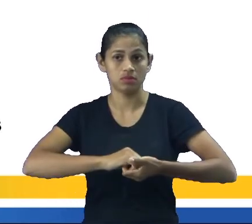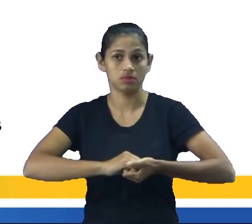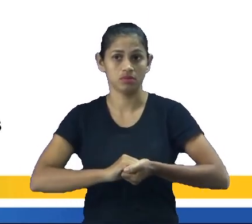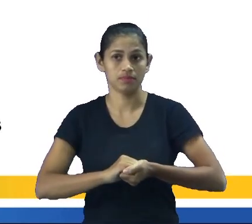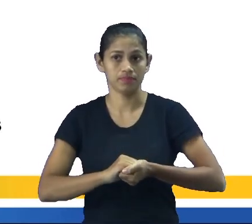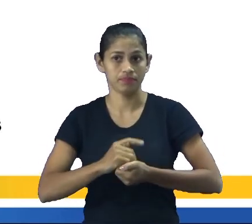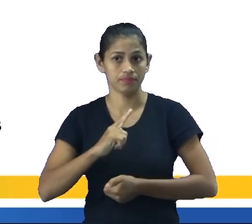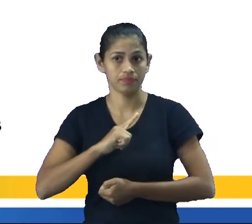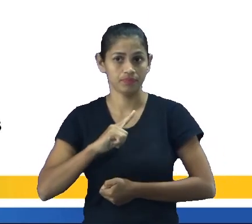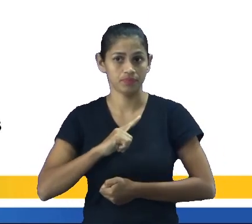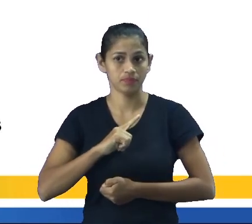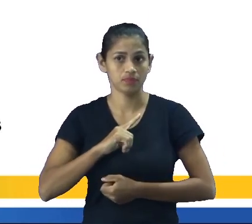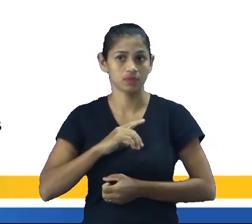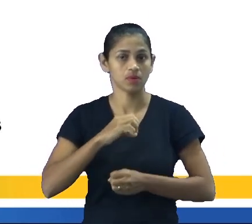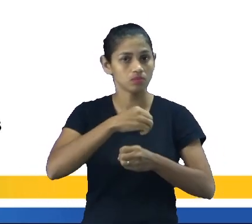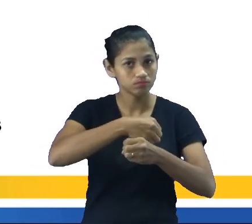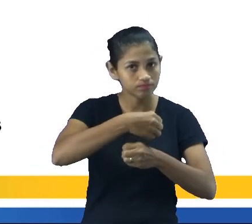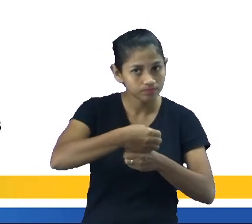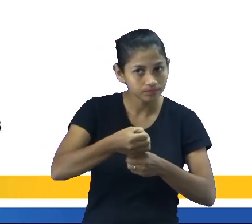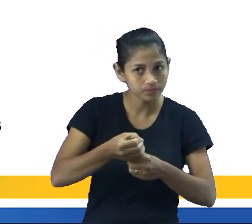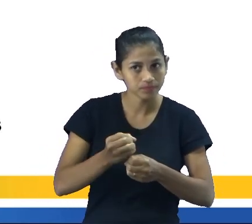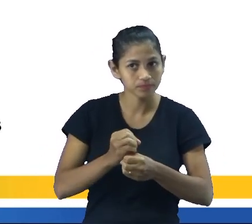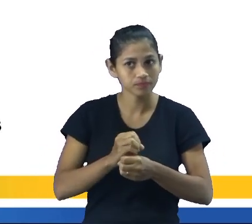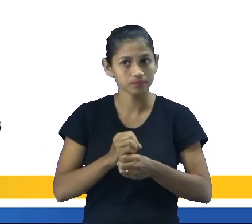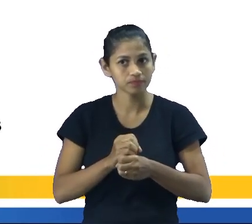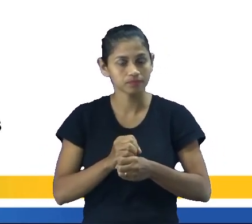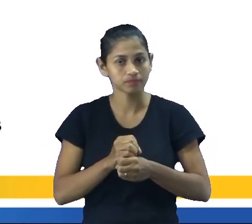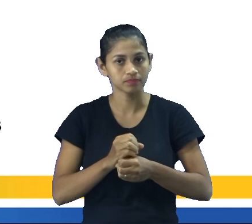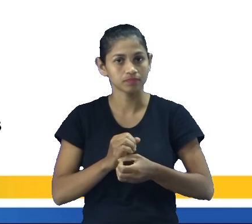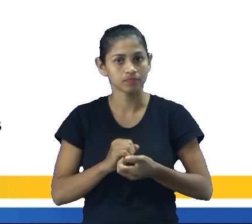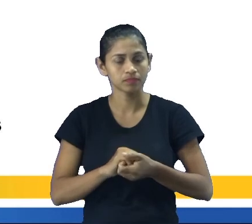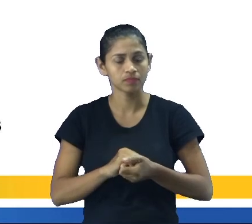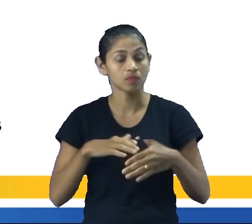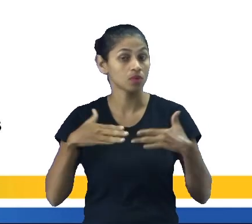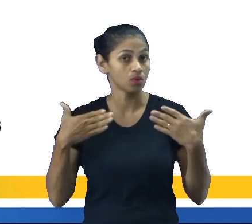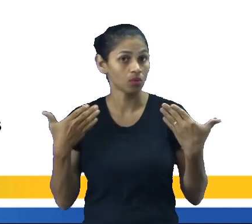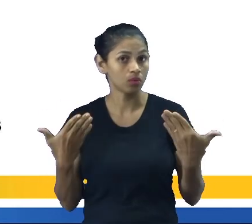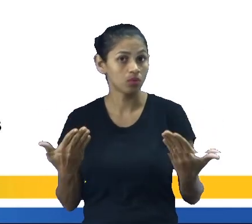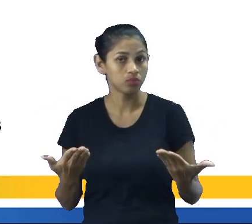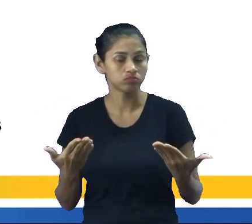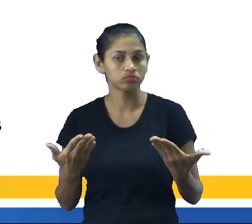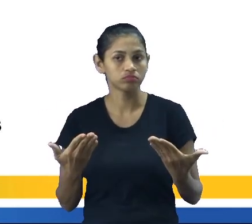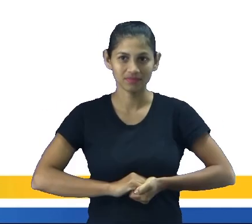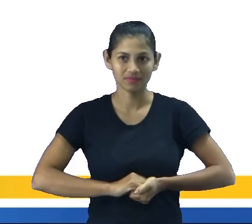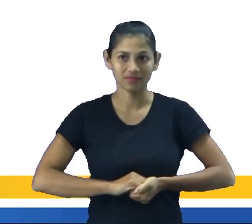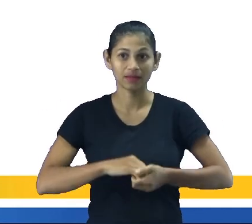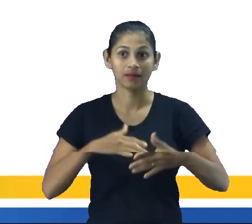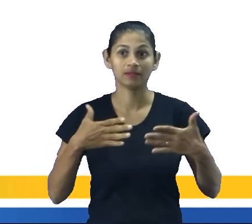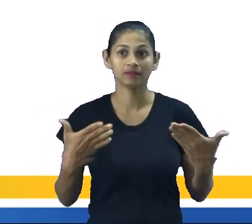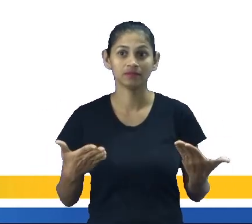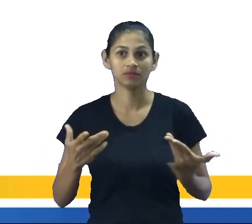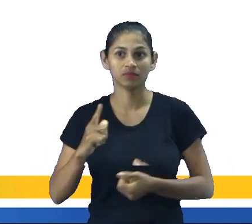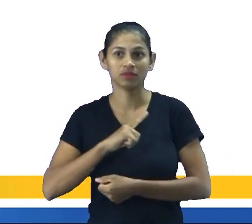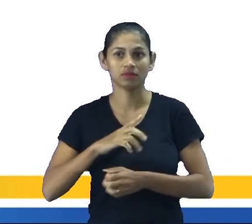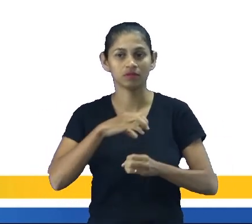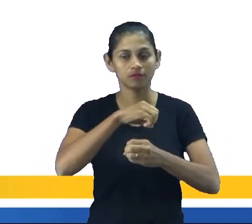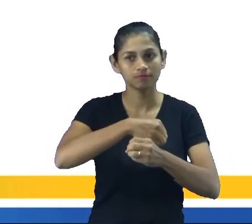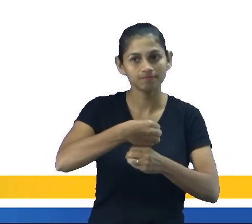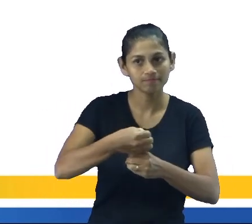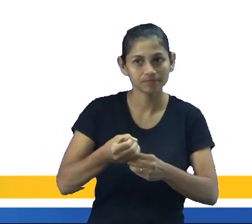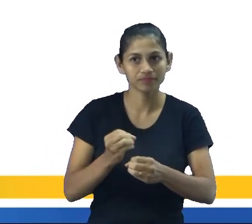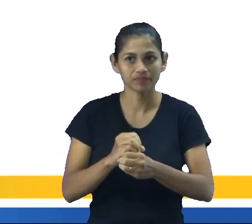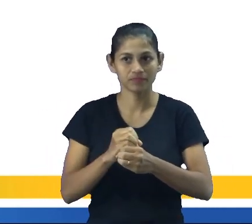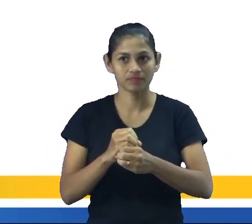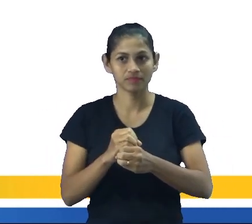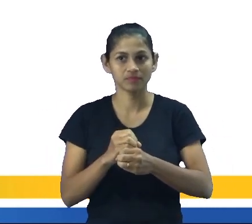gente tem as estruturas e aí a gente tem que saber qual que é as funções orgânicas. Então aqui, ó, a gente tem as